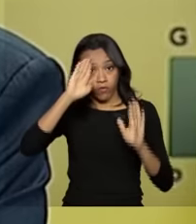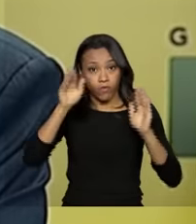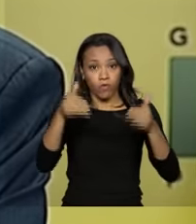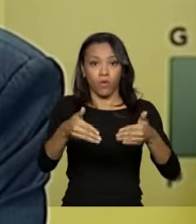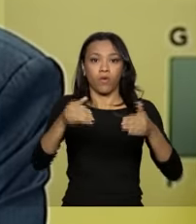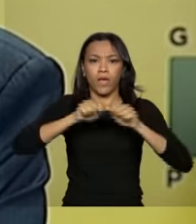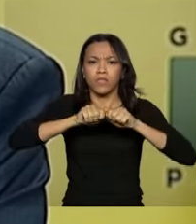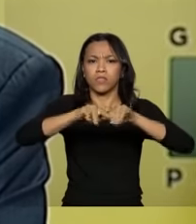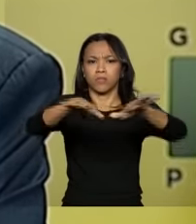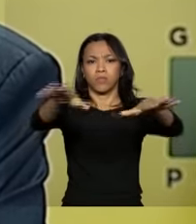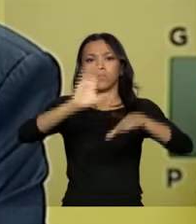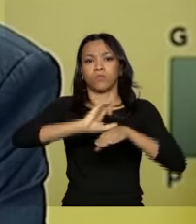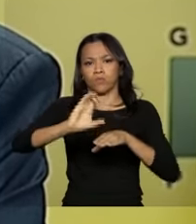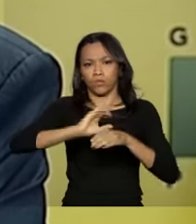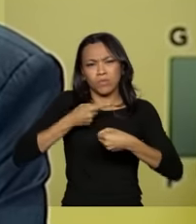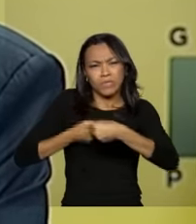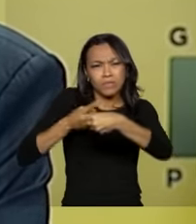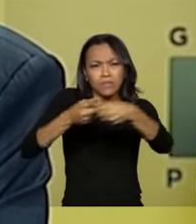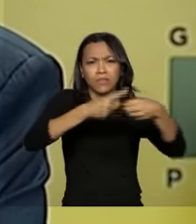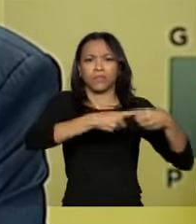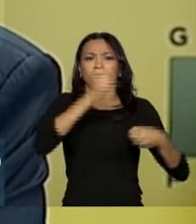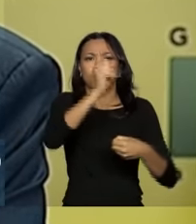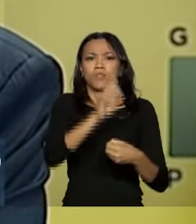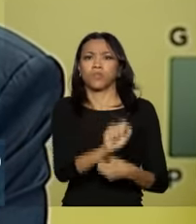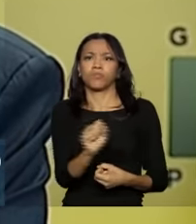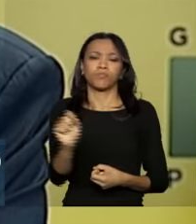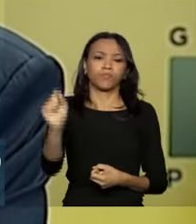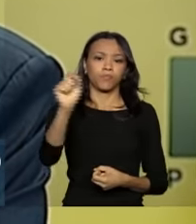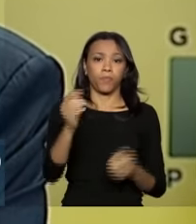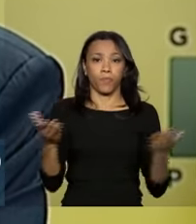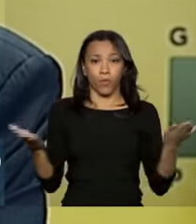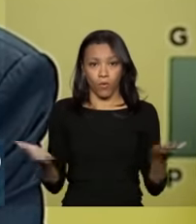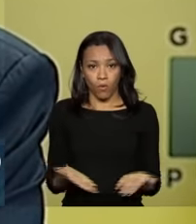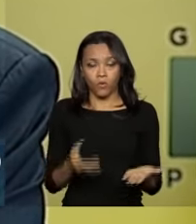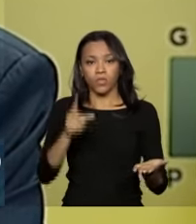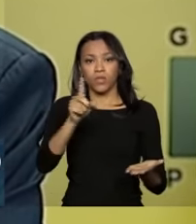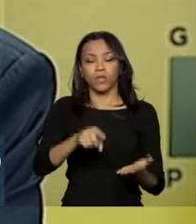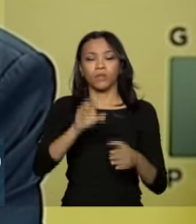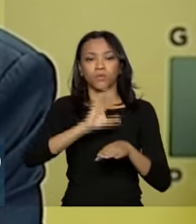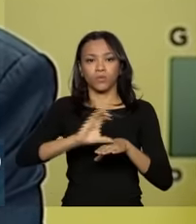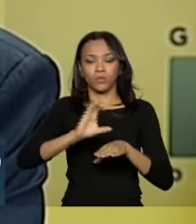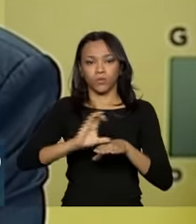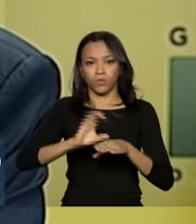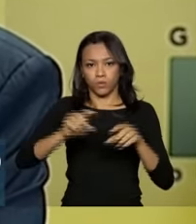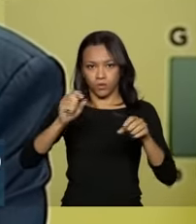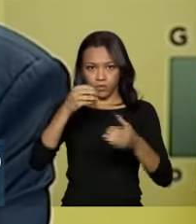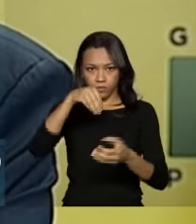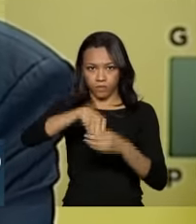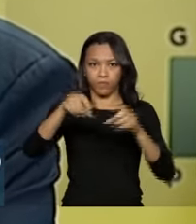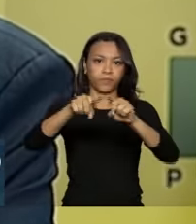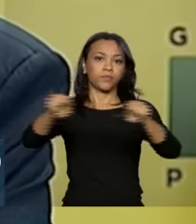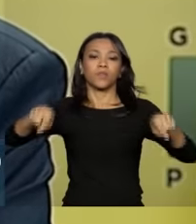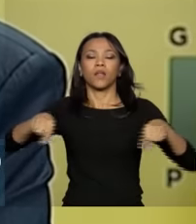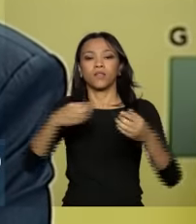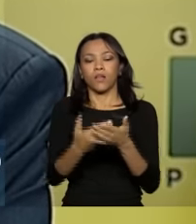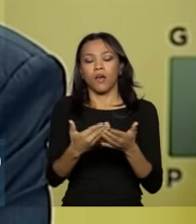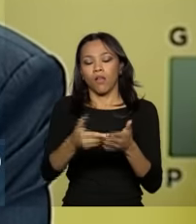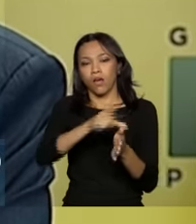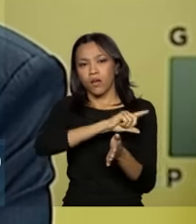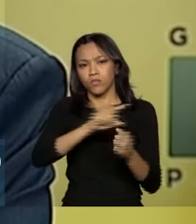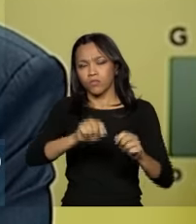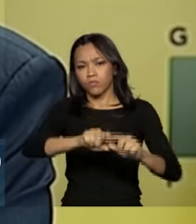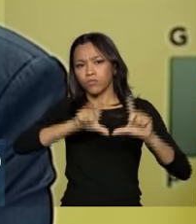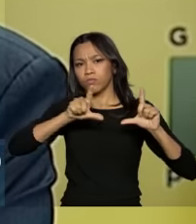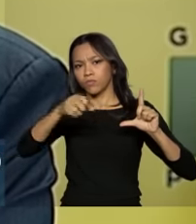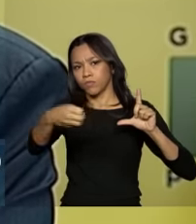Continuando. Hoje, esses são os cursos em sala de aula. Eu apresentei uma tabela antes que indicava determinados dados